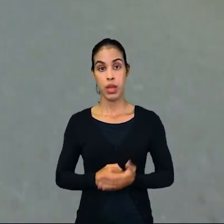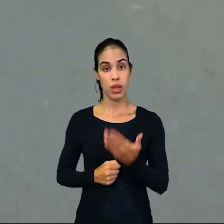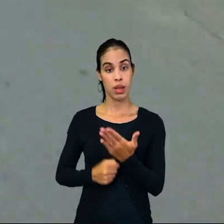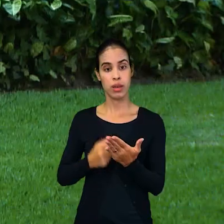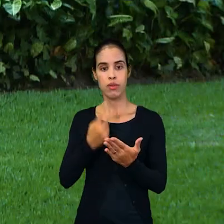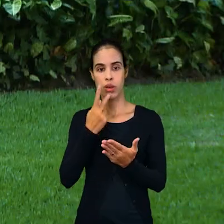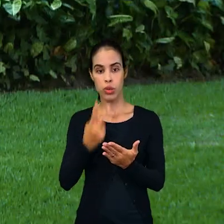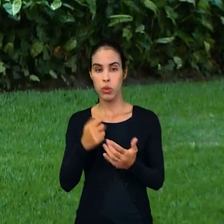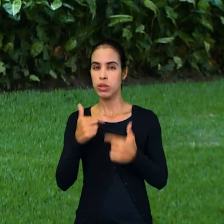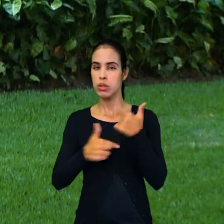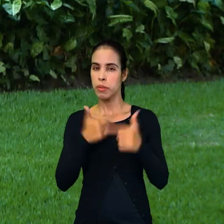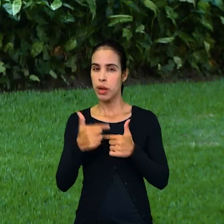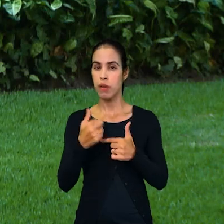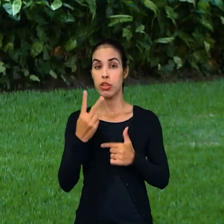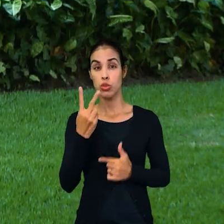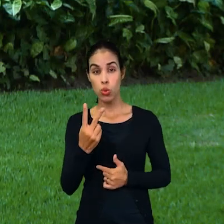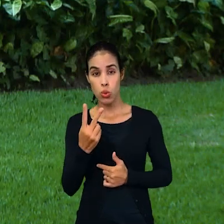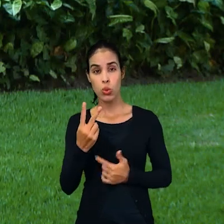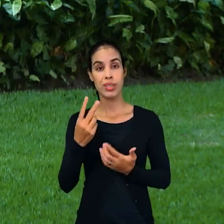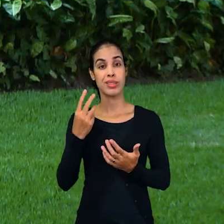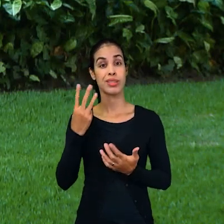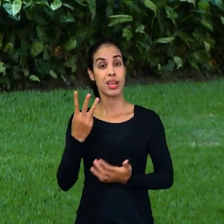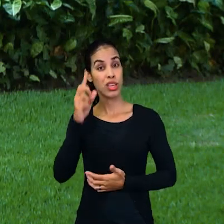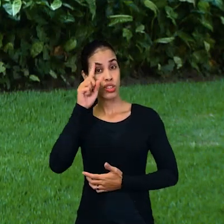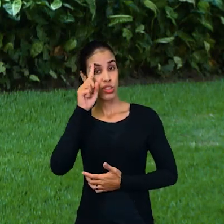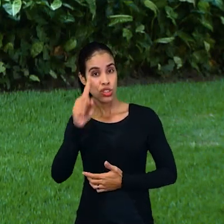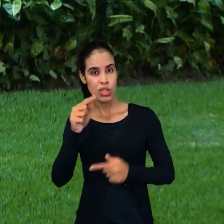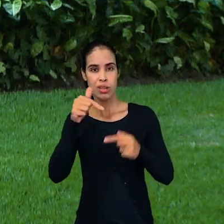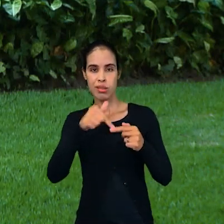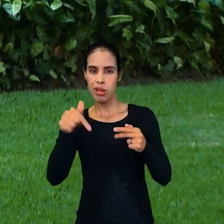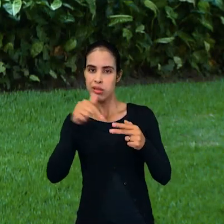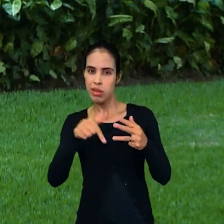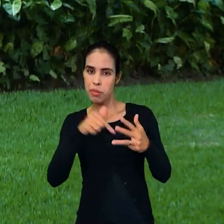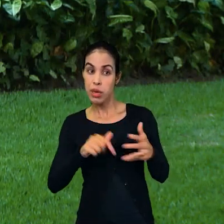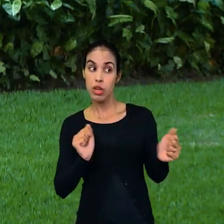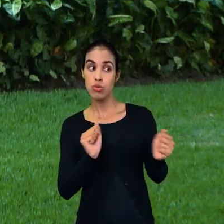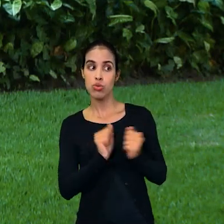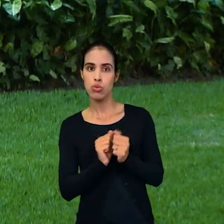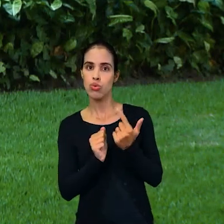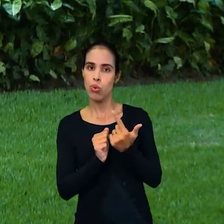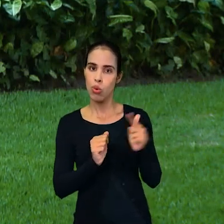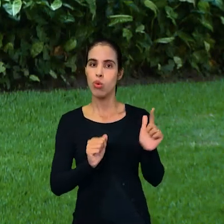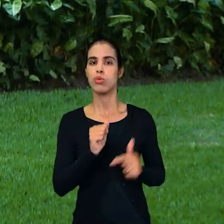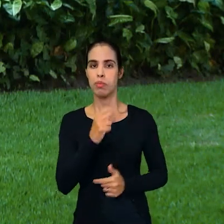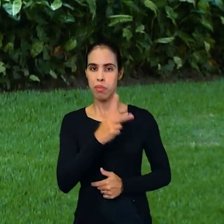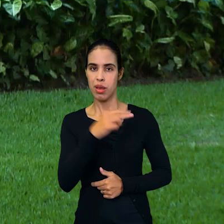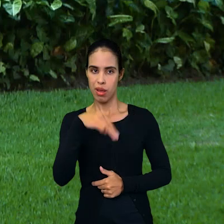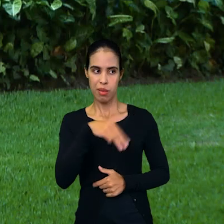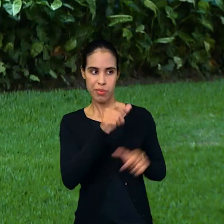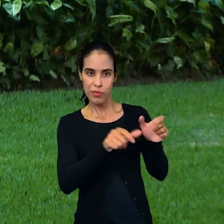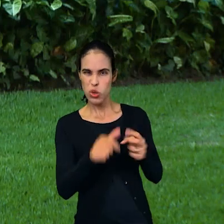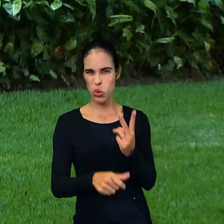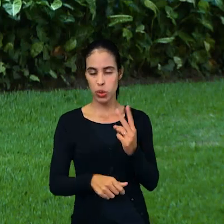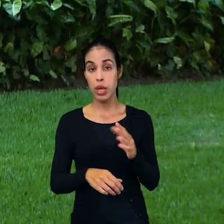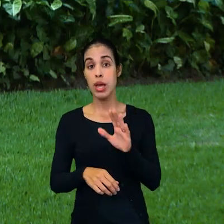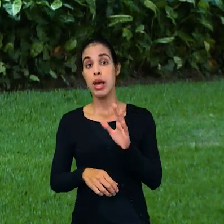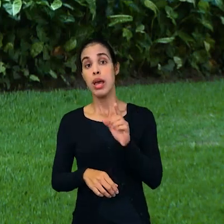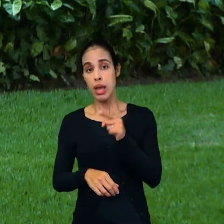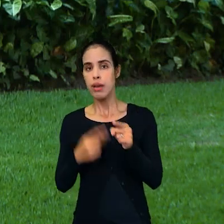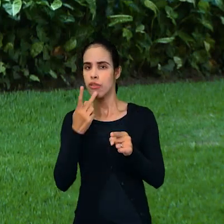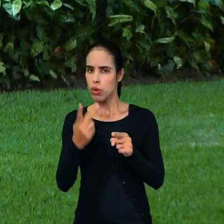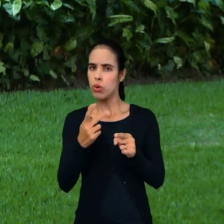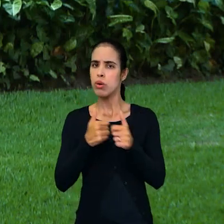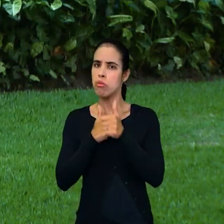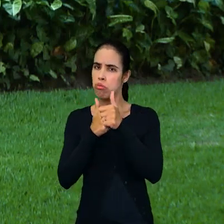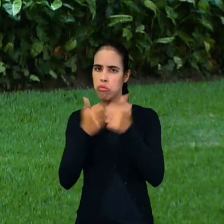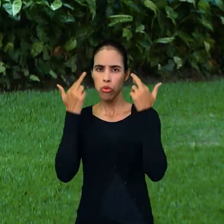1 ano. Ele alegou que trabalhava de 2 a 3 dias por semana com mais 2 colegas, também policiais militares. Afirmou